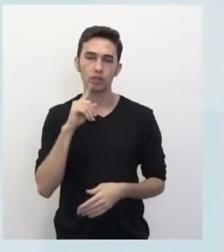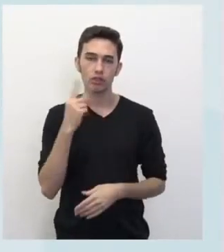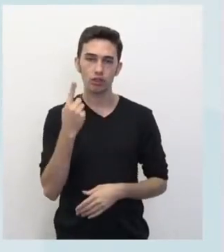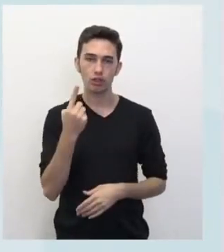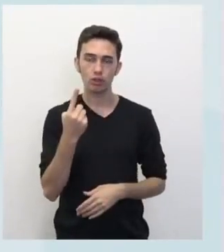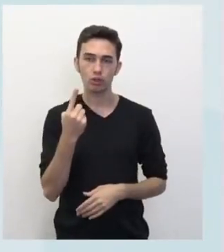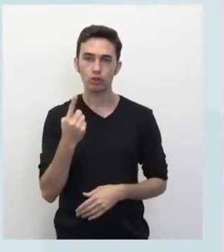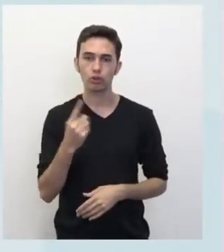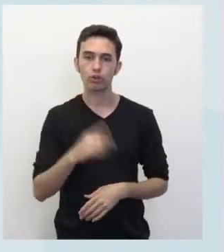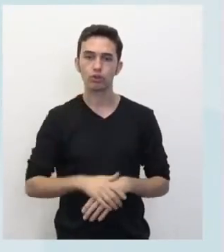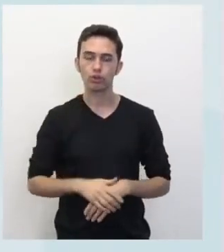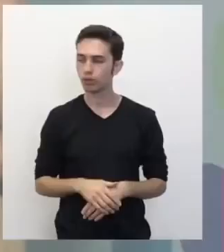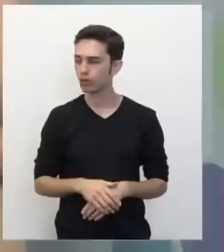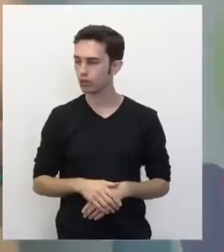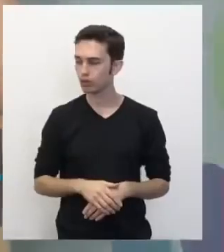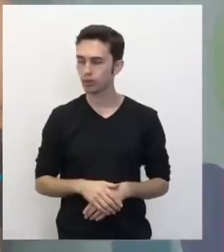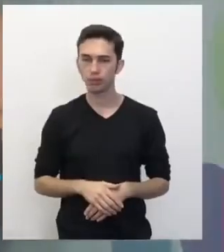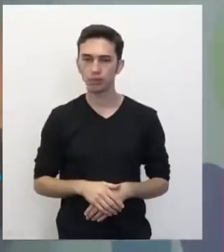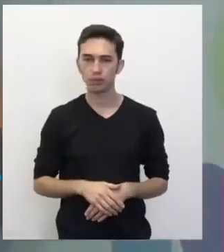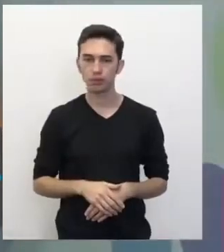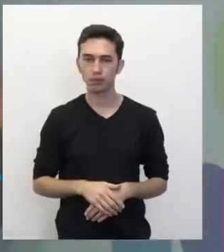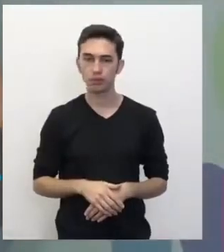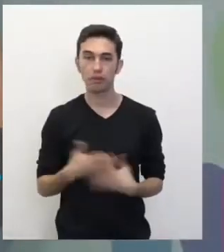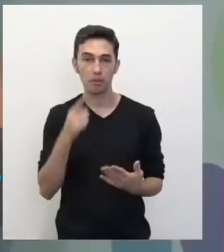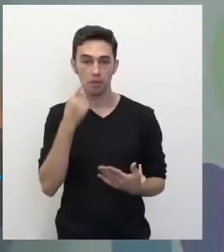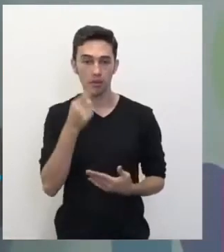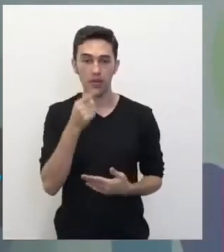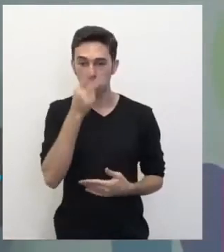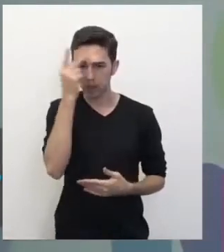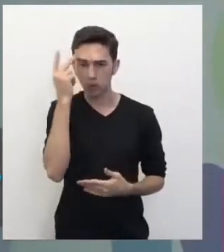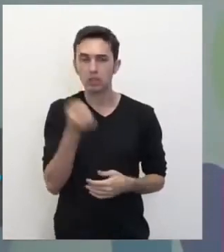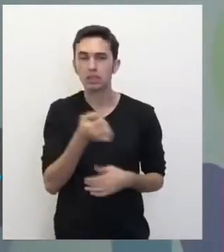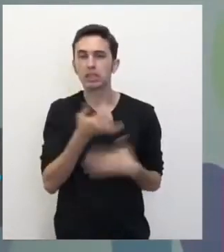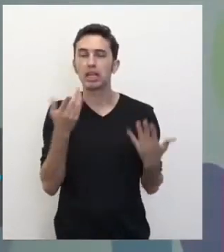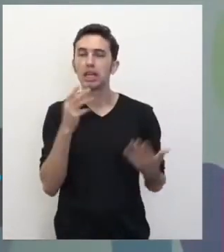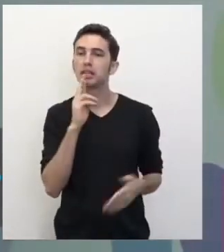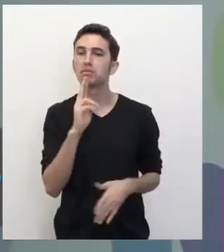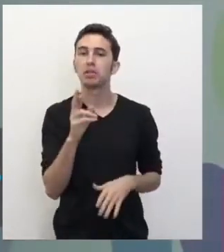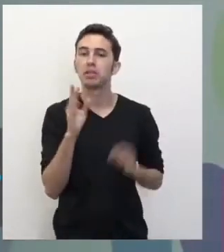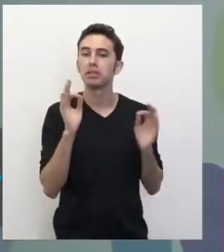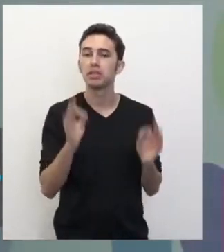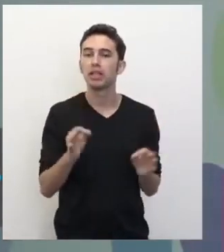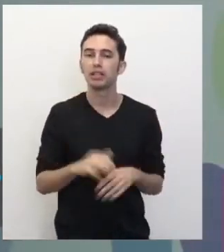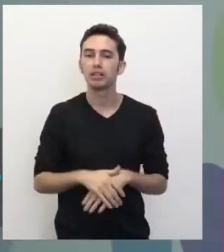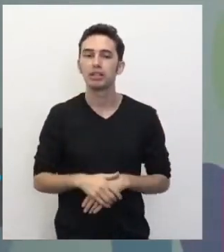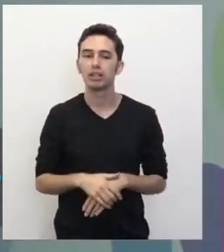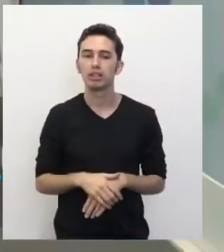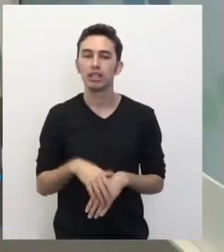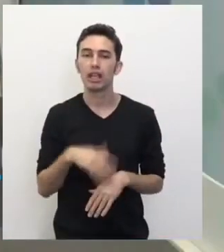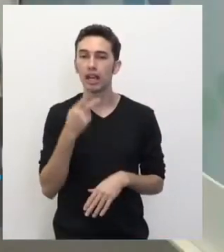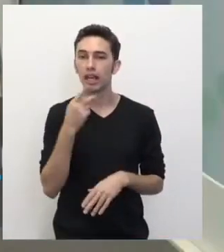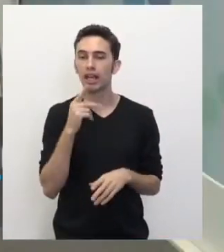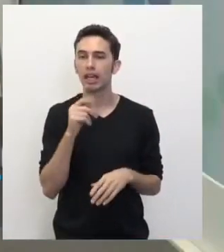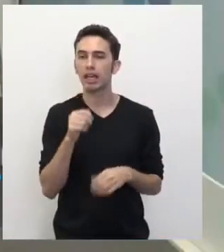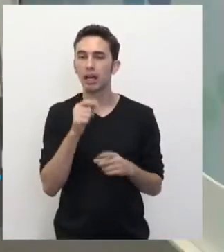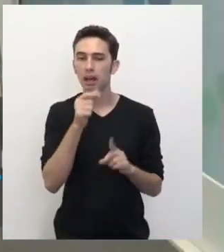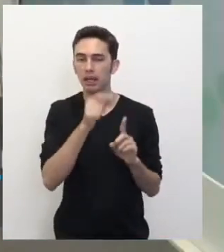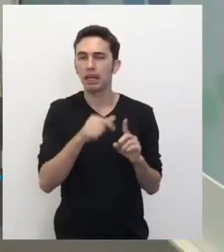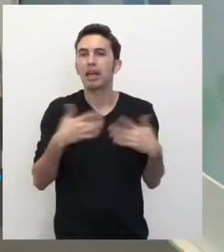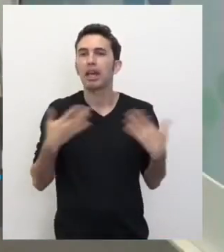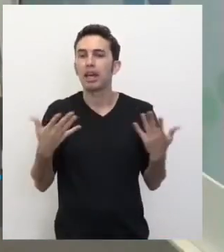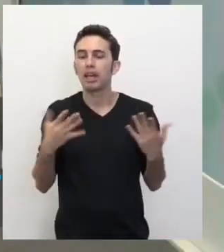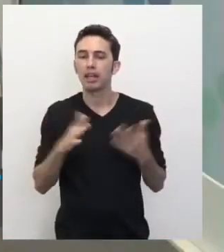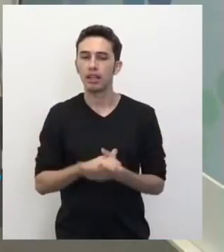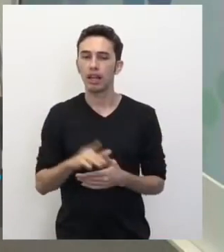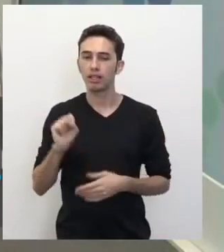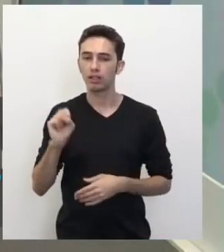certo? Agora, vamos ver quem conseguiu responder. Então, a Deia, vamos tampar. Quem colocou quem aí? A Sofia do